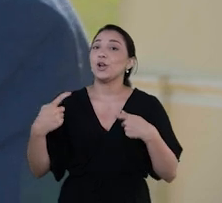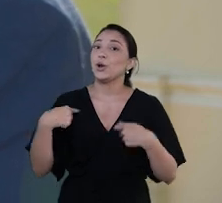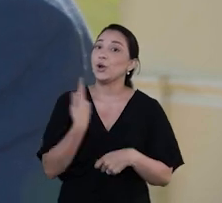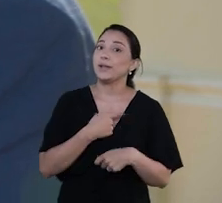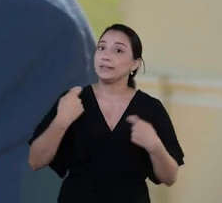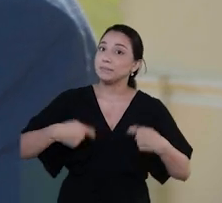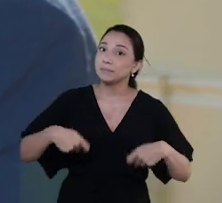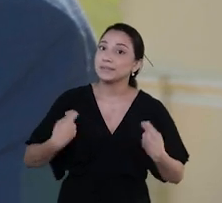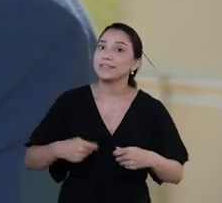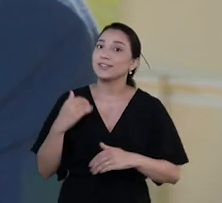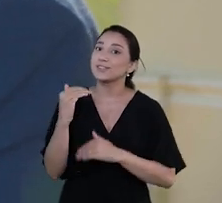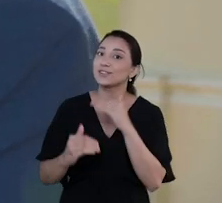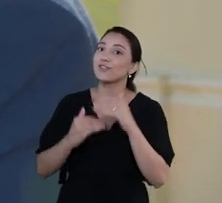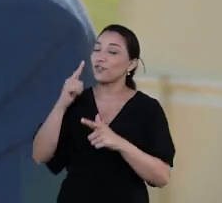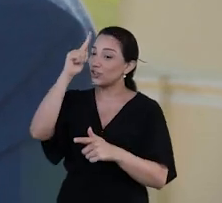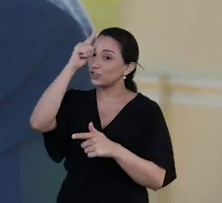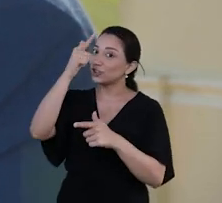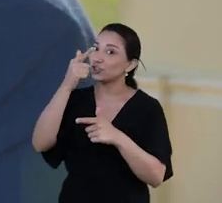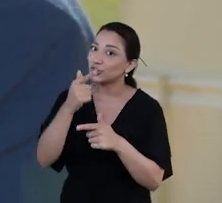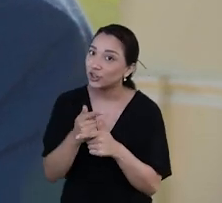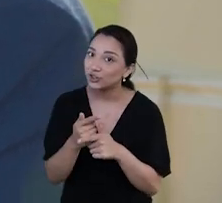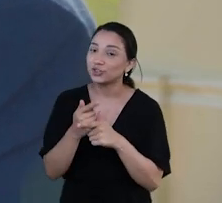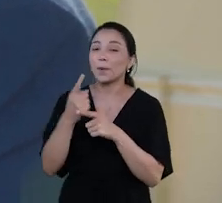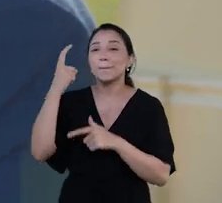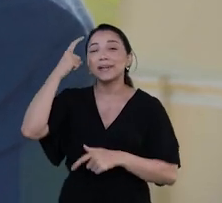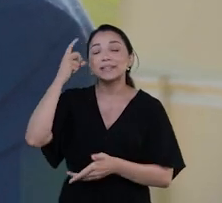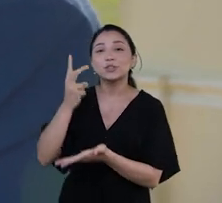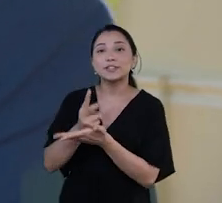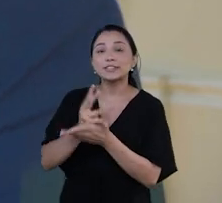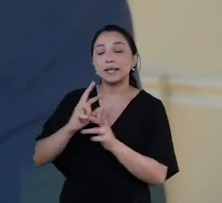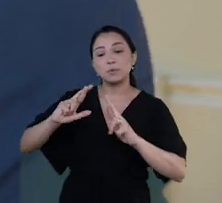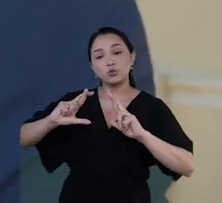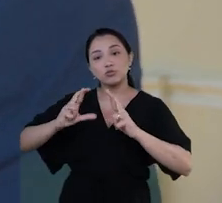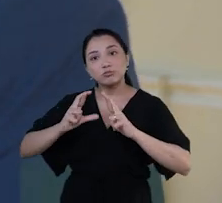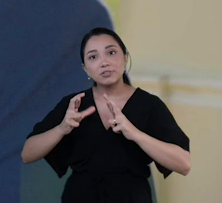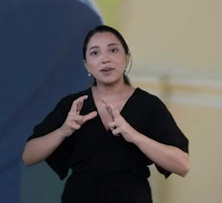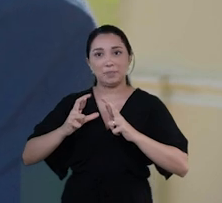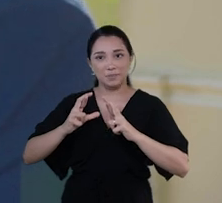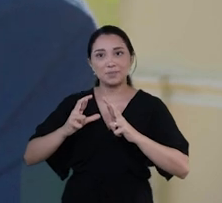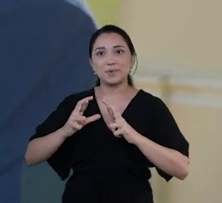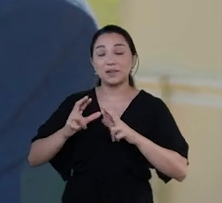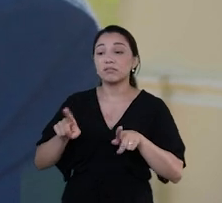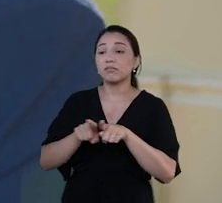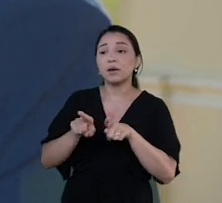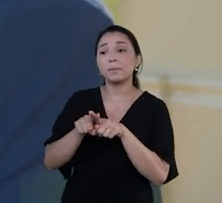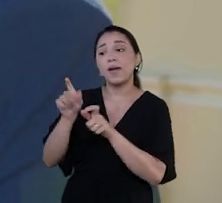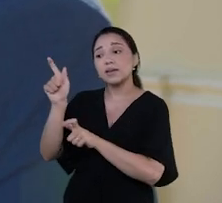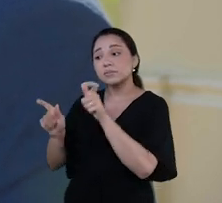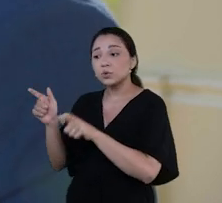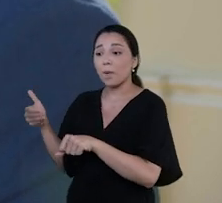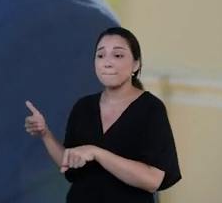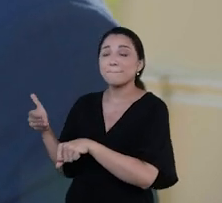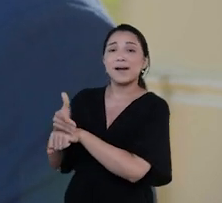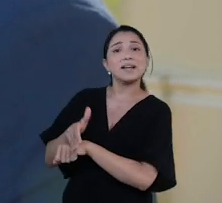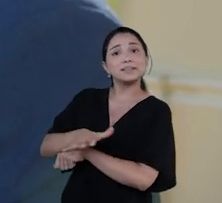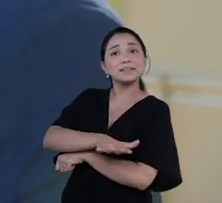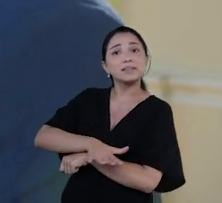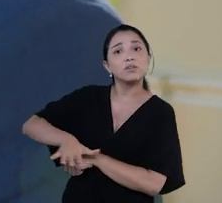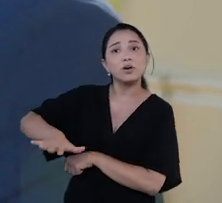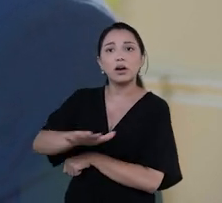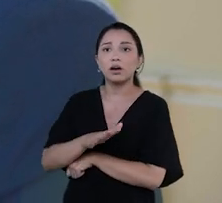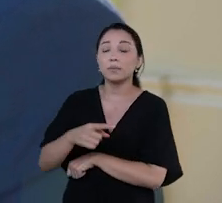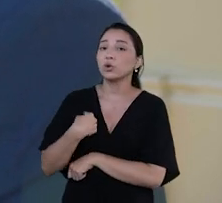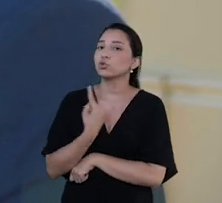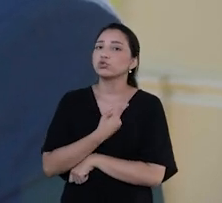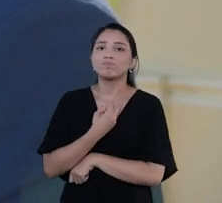principalmente o ambiente as pessoas que lá e compõe esse esse esse ambiente porque a gente não